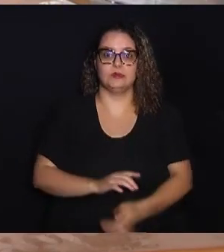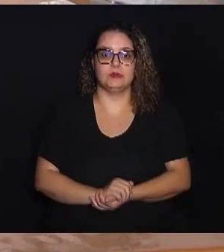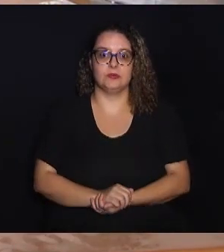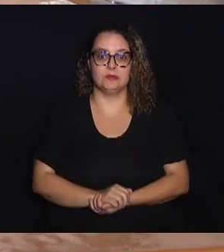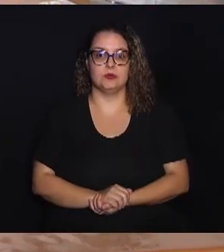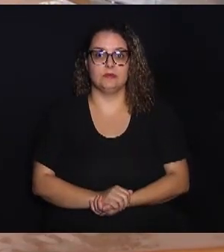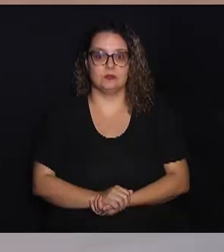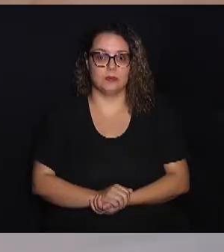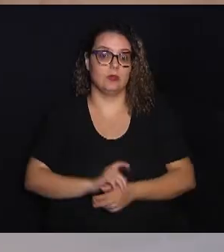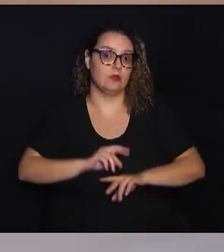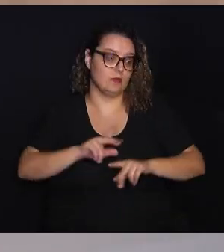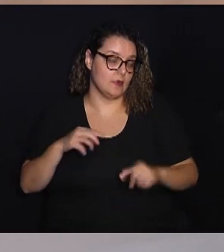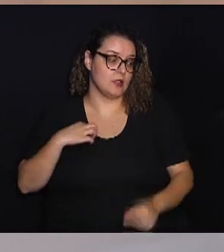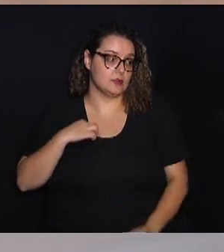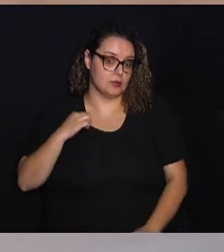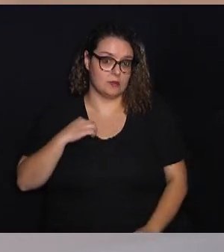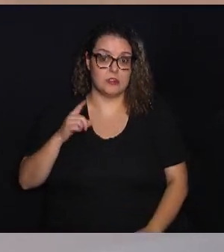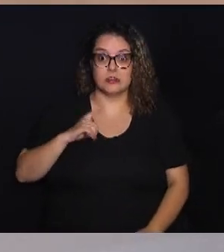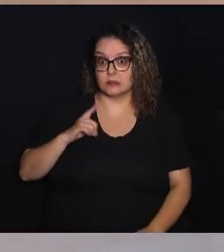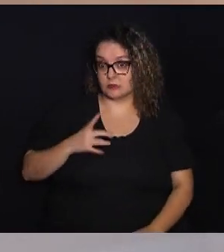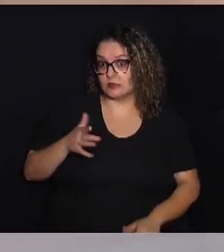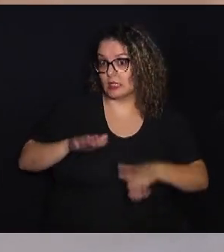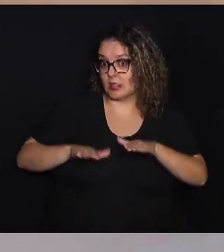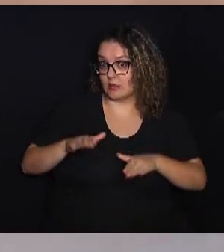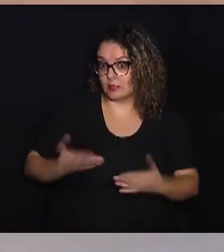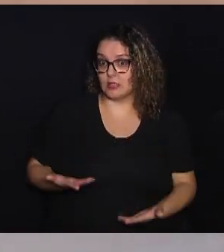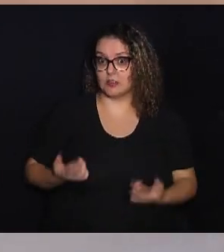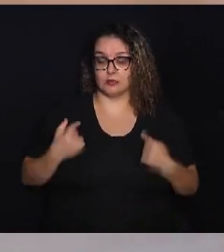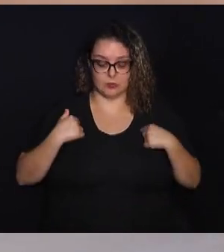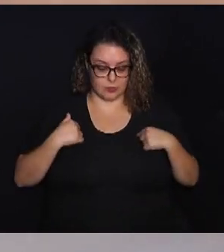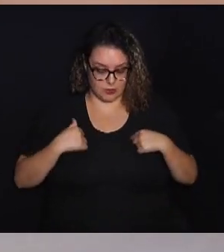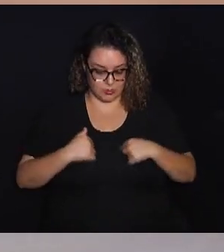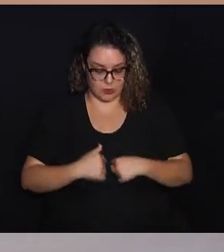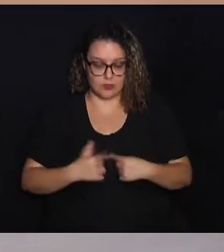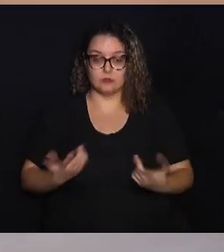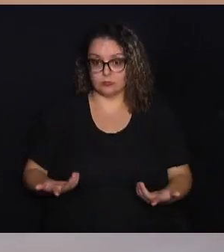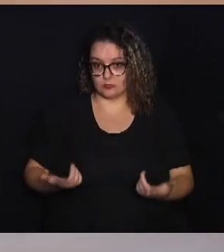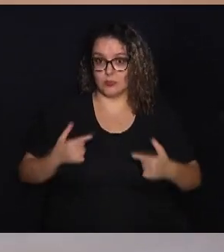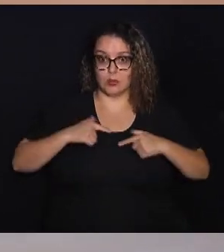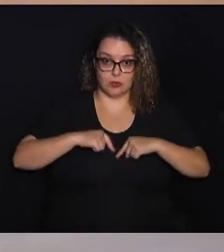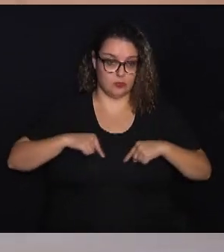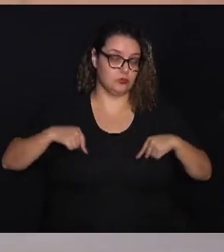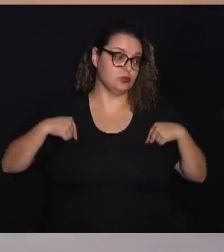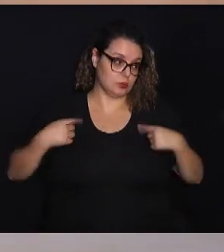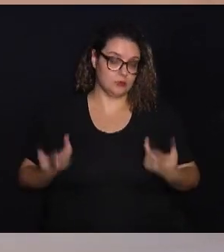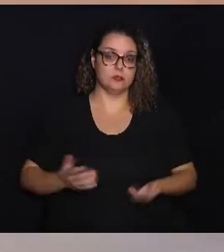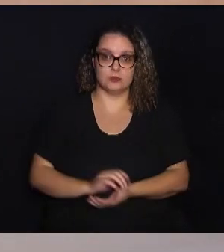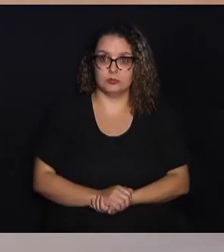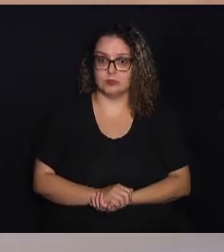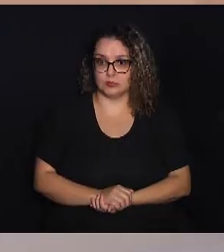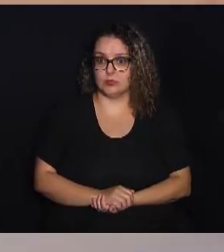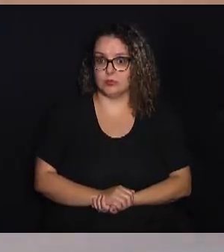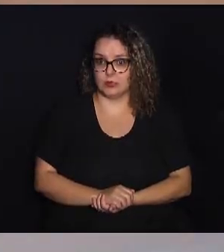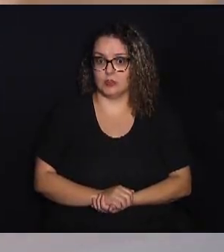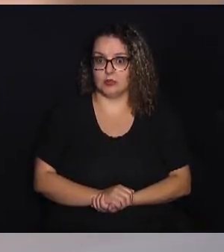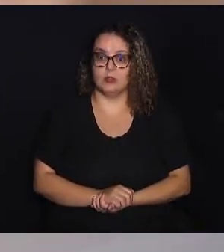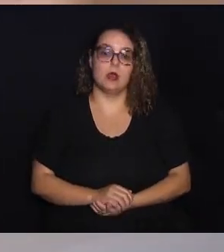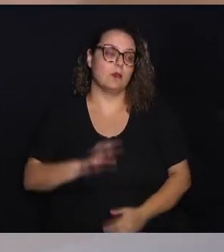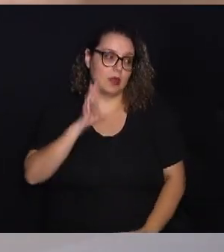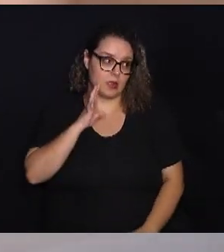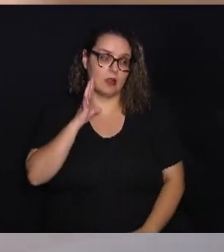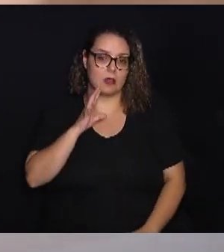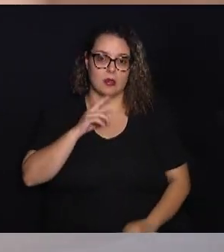Que a gente não precisa mais. É sempre importante quando você for mexer com um cordão, colocar um tamanho